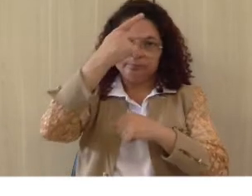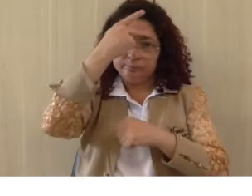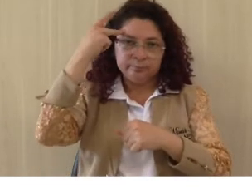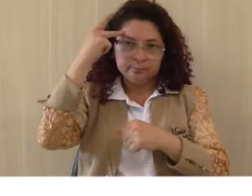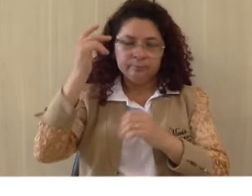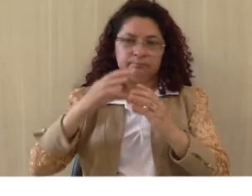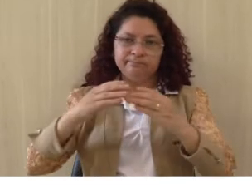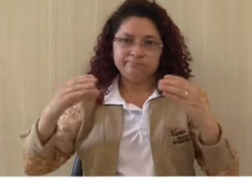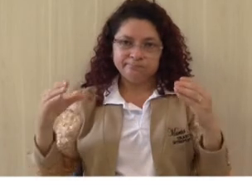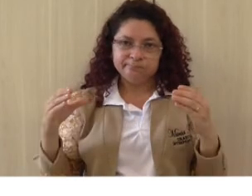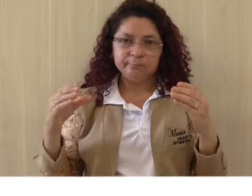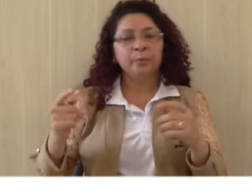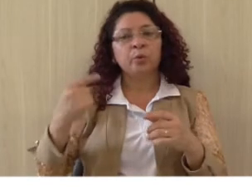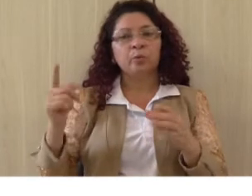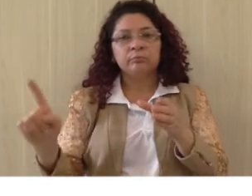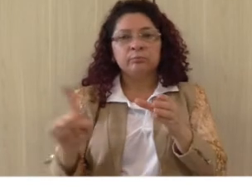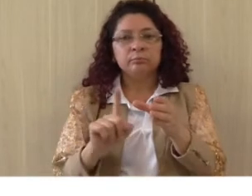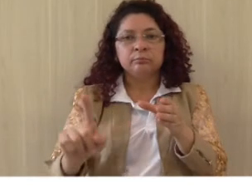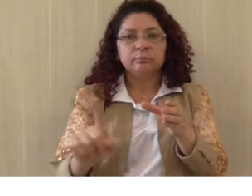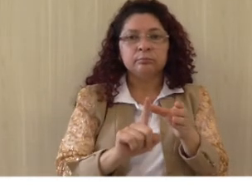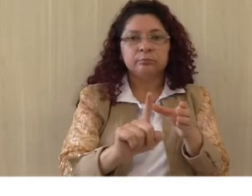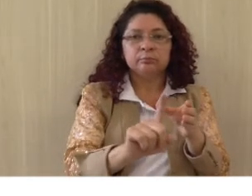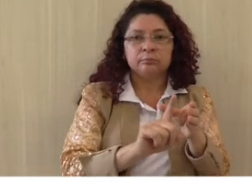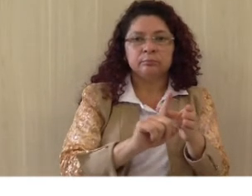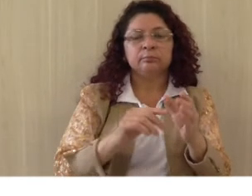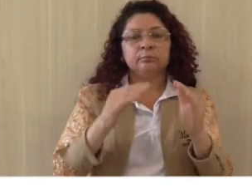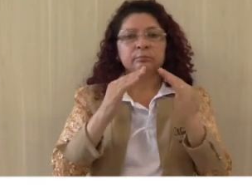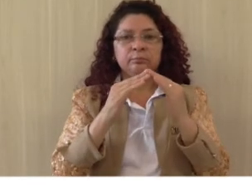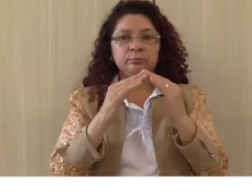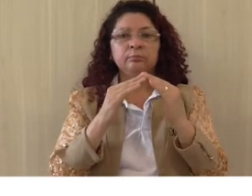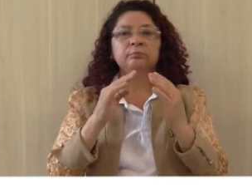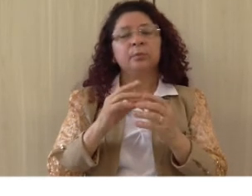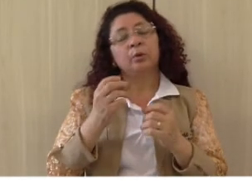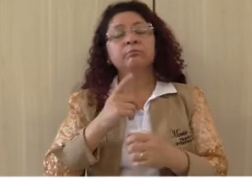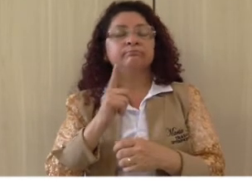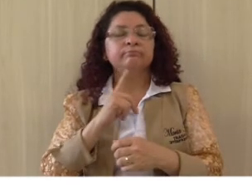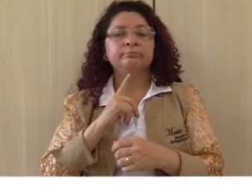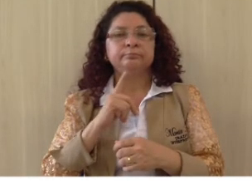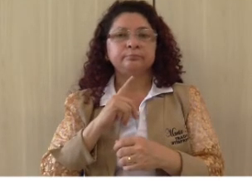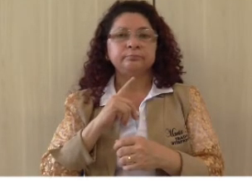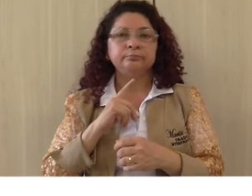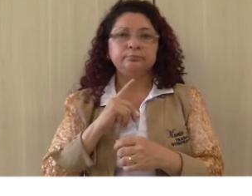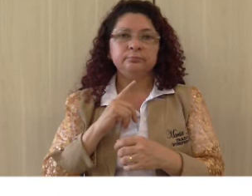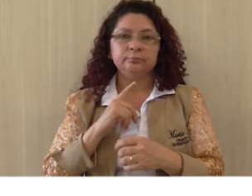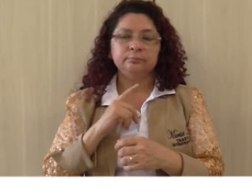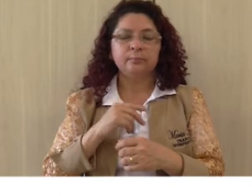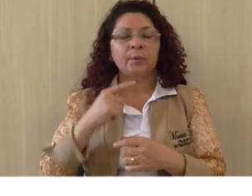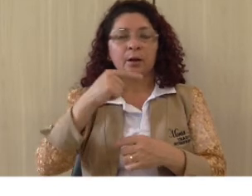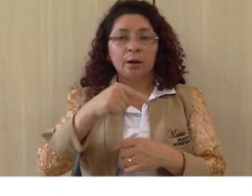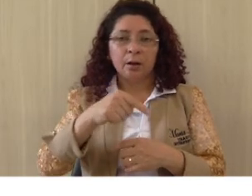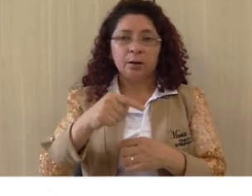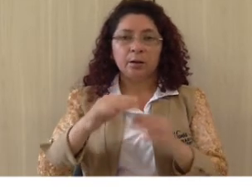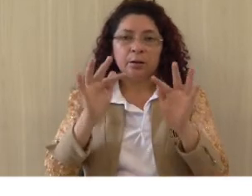eventualmente ampliada por outras pessoas que contribuam para o rendimento ou tenham suas despesas atendidas por aquela